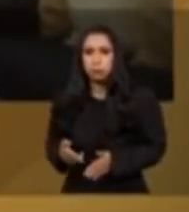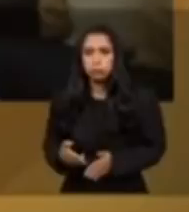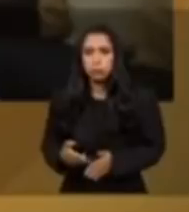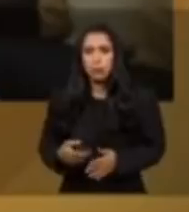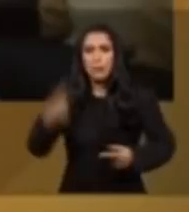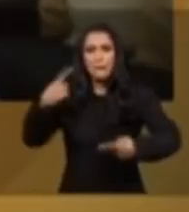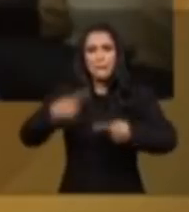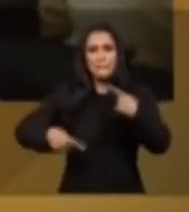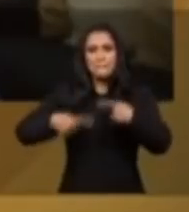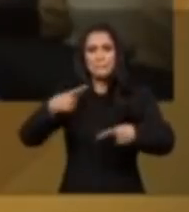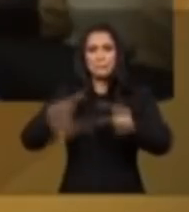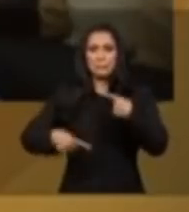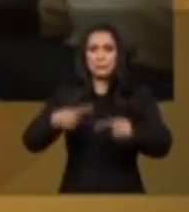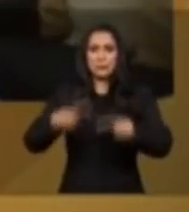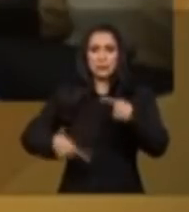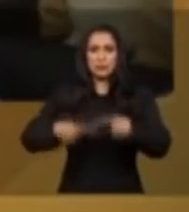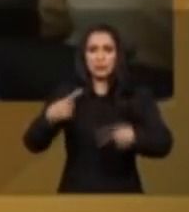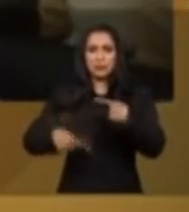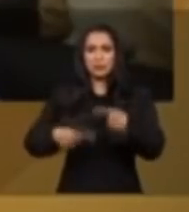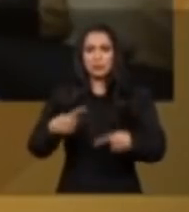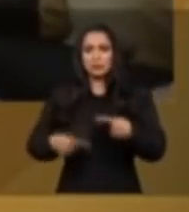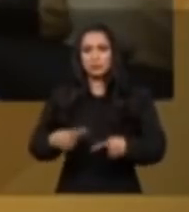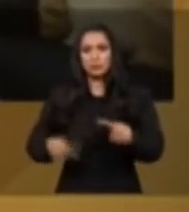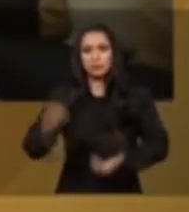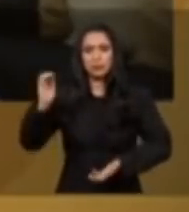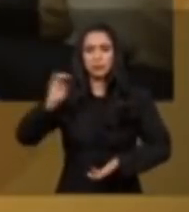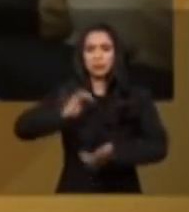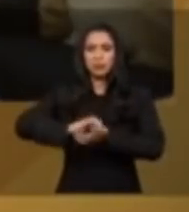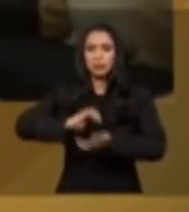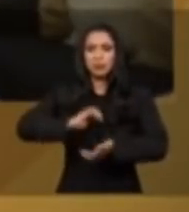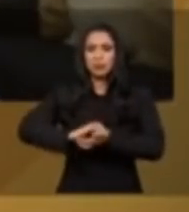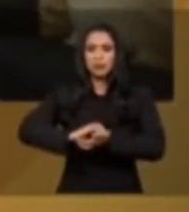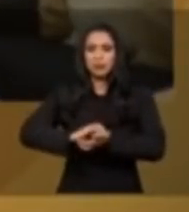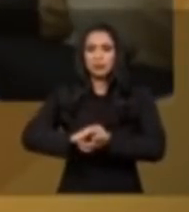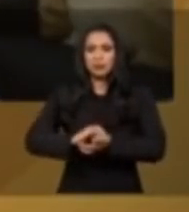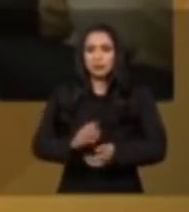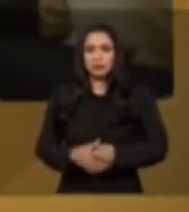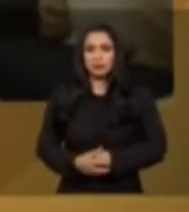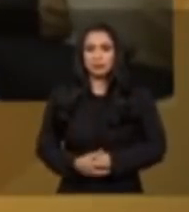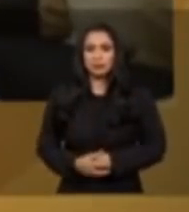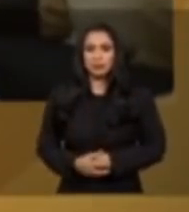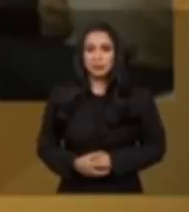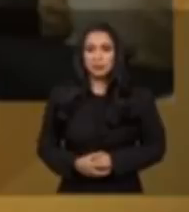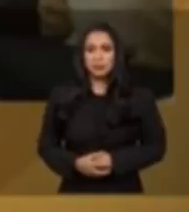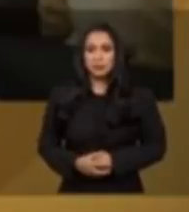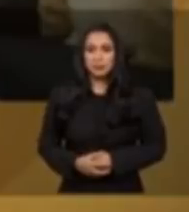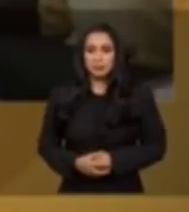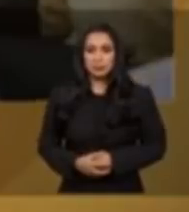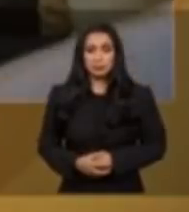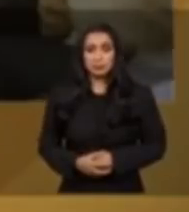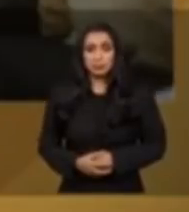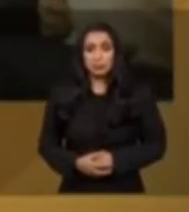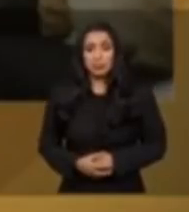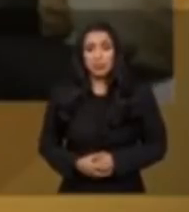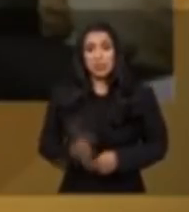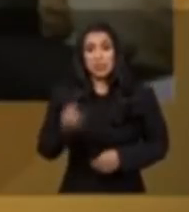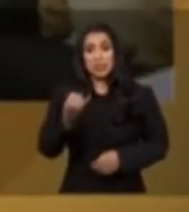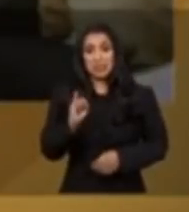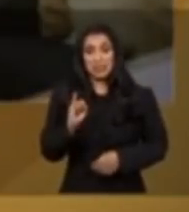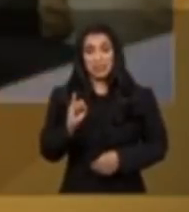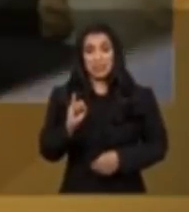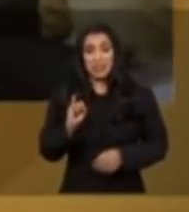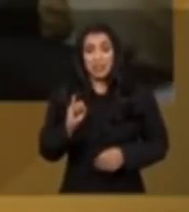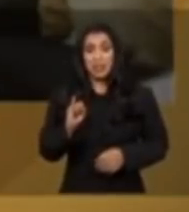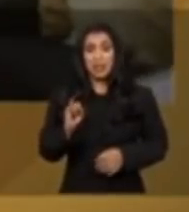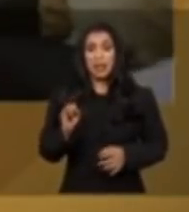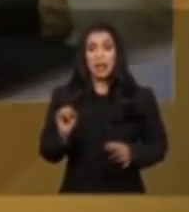puta do Supremo Tribunal Federal que queira acabar com a prisão da segunda instância? Se acabarem com a prisão